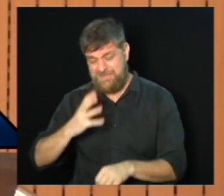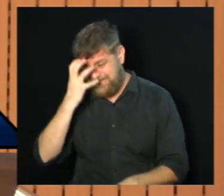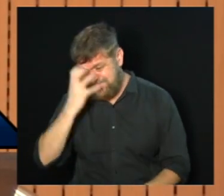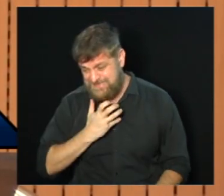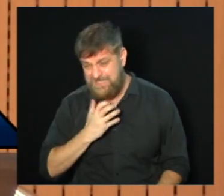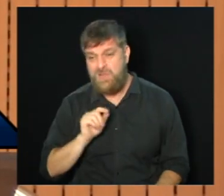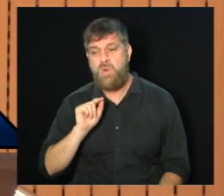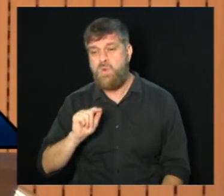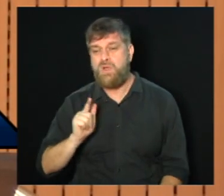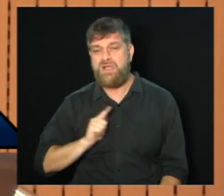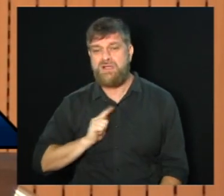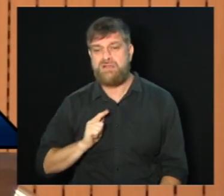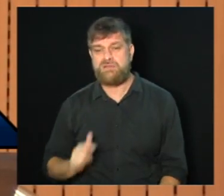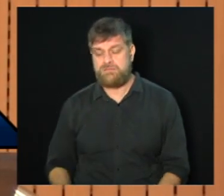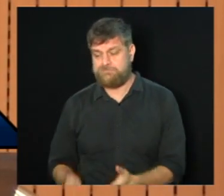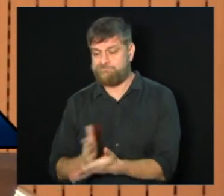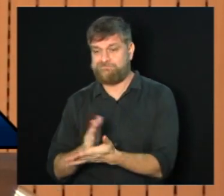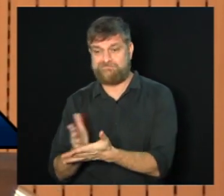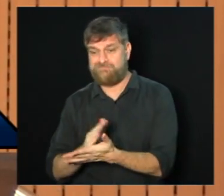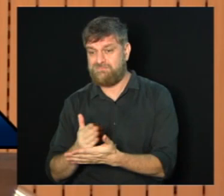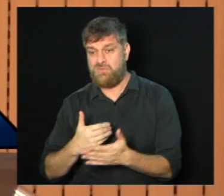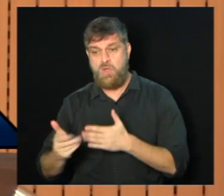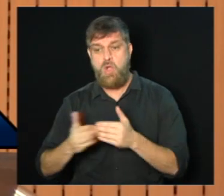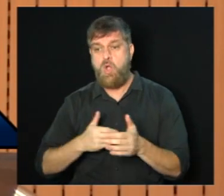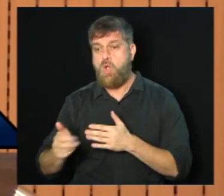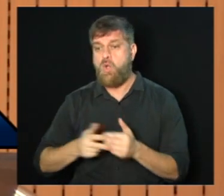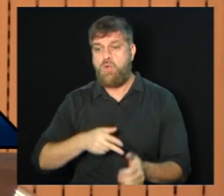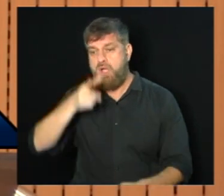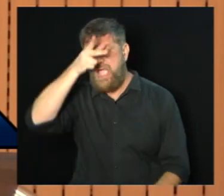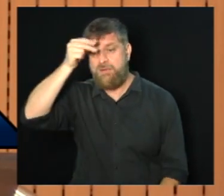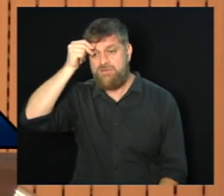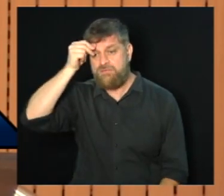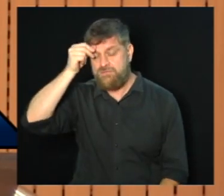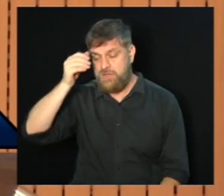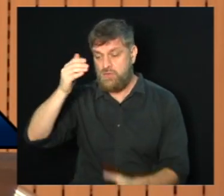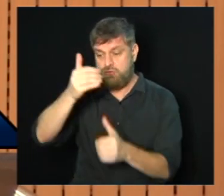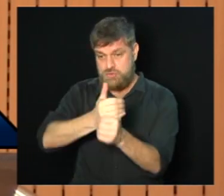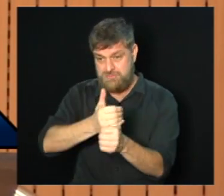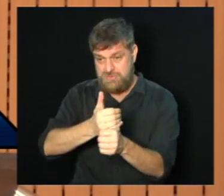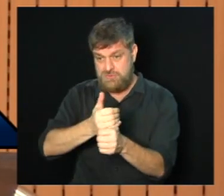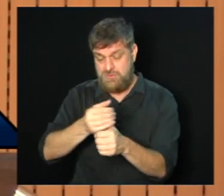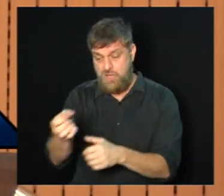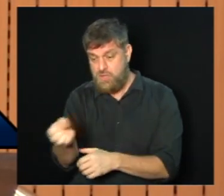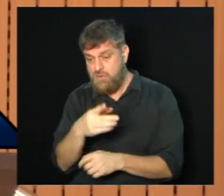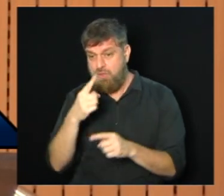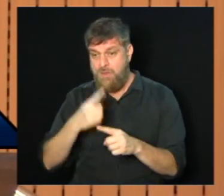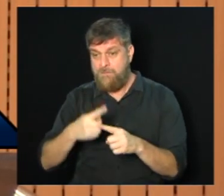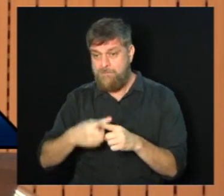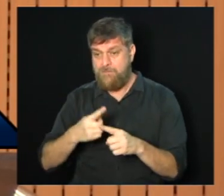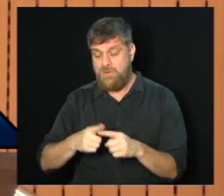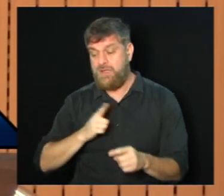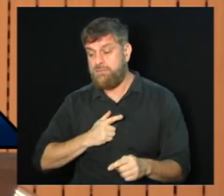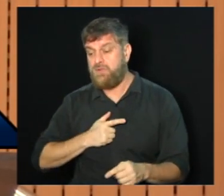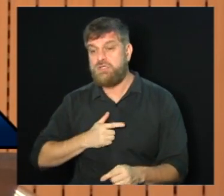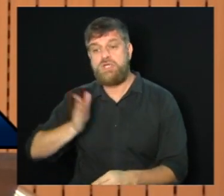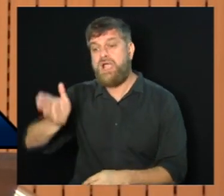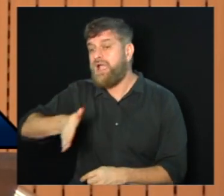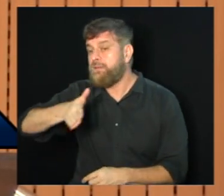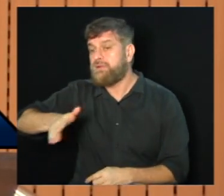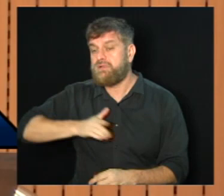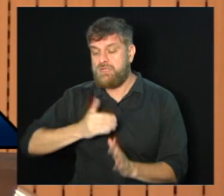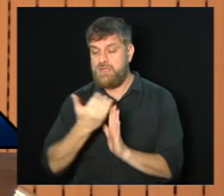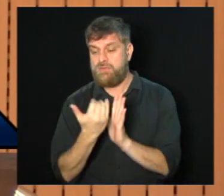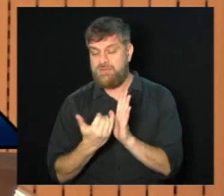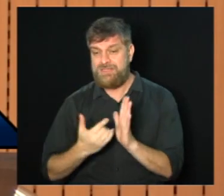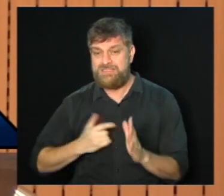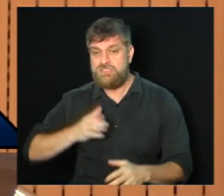grave, a instabilidade. Qualquer governo pode cortar o Vale Creche. É muito mais difícil você desmontar uma educação pública com um